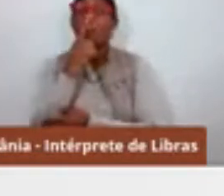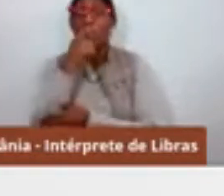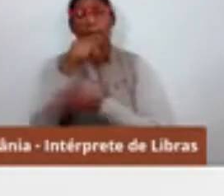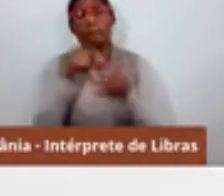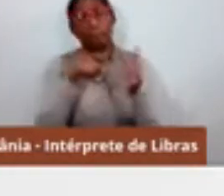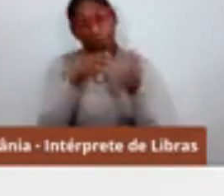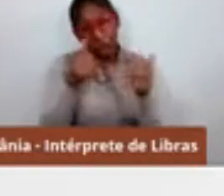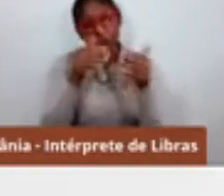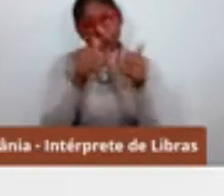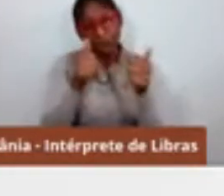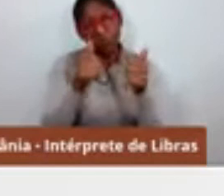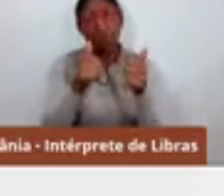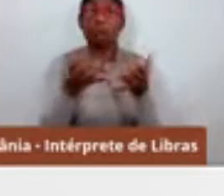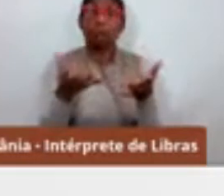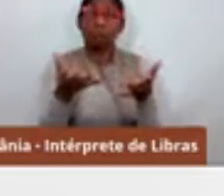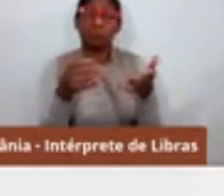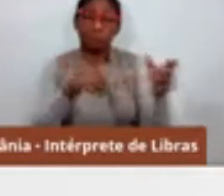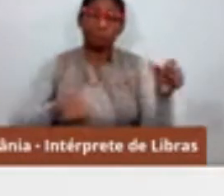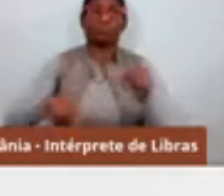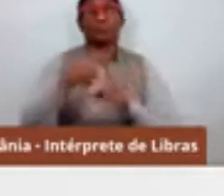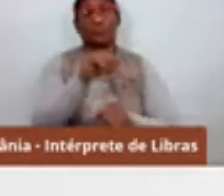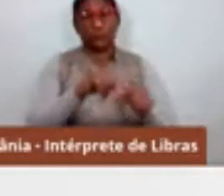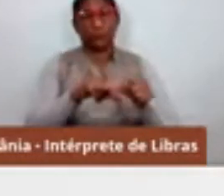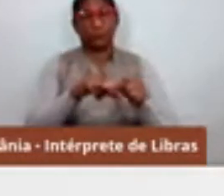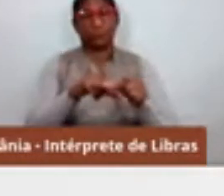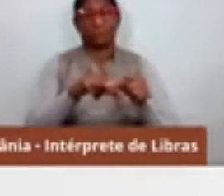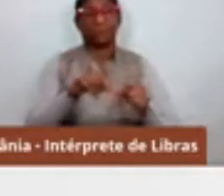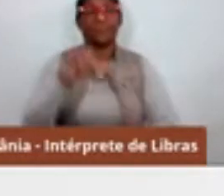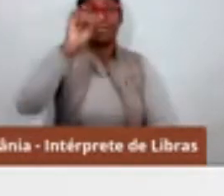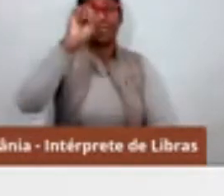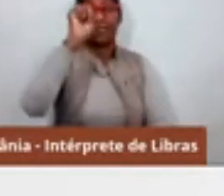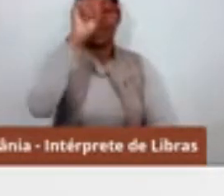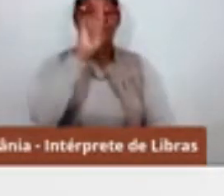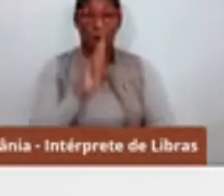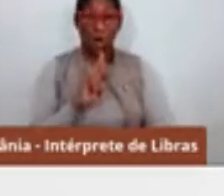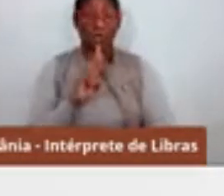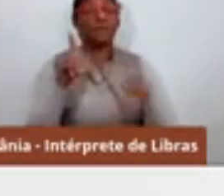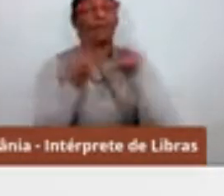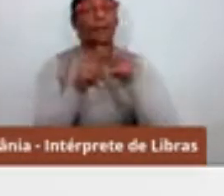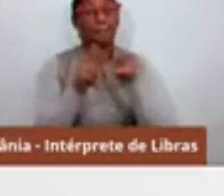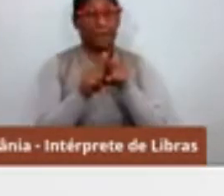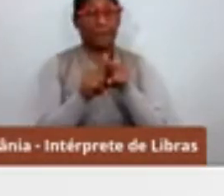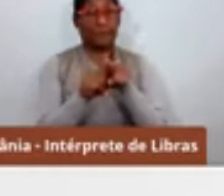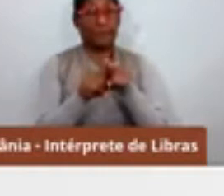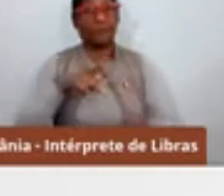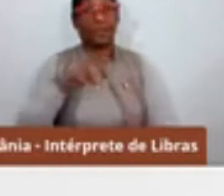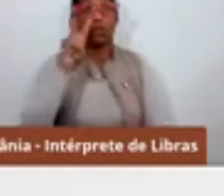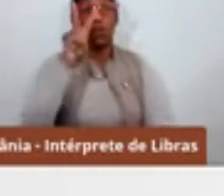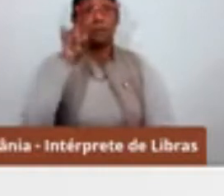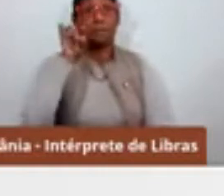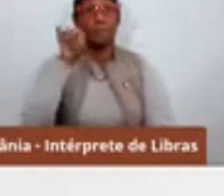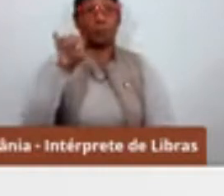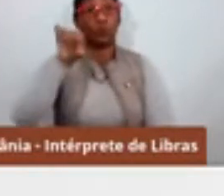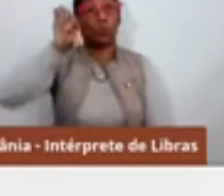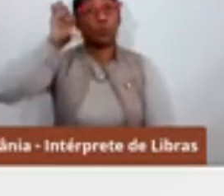por o mesmo motivo também, né, na macro-região missioneira aqui, Santa Rosa, a gente observa que aquela região tem ainda